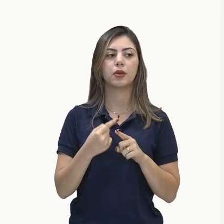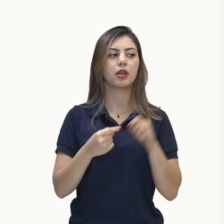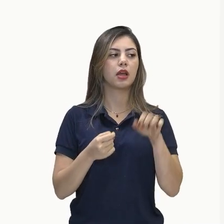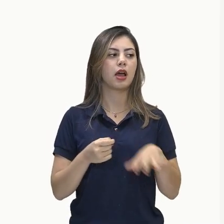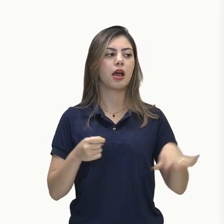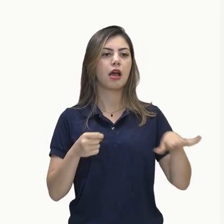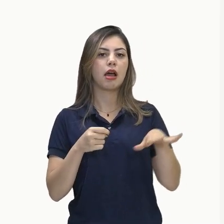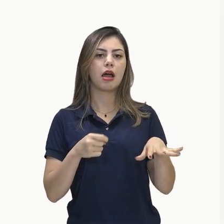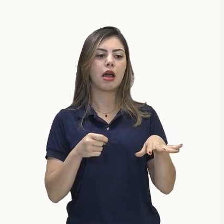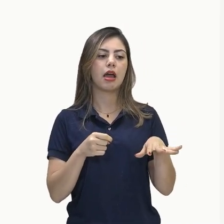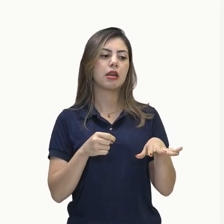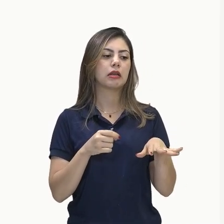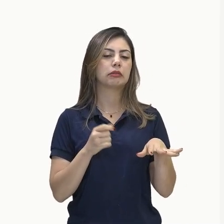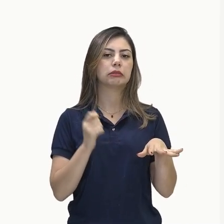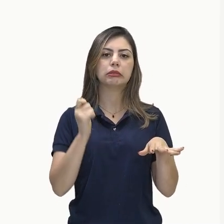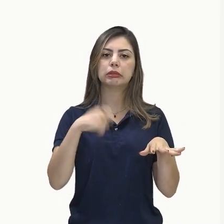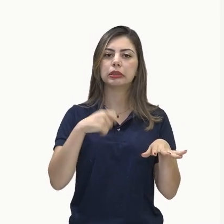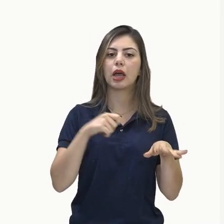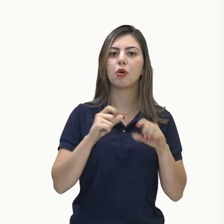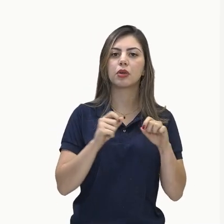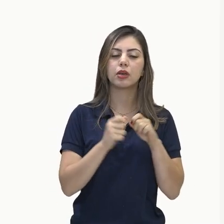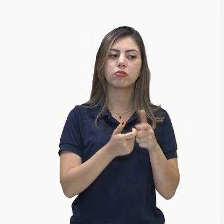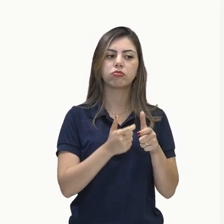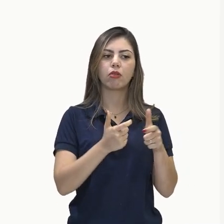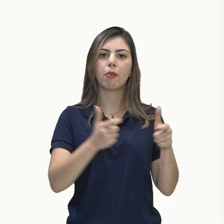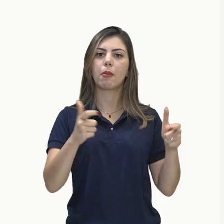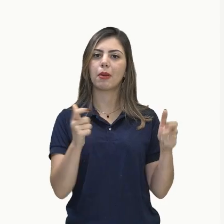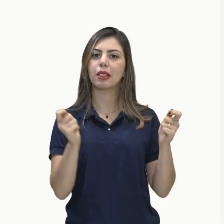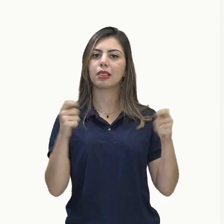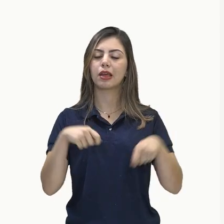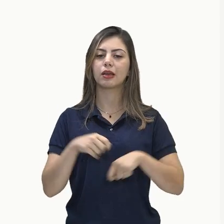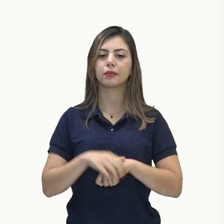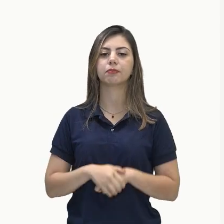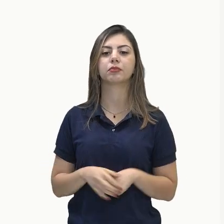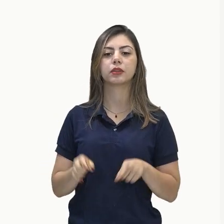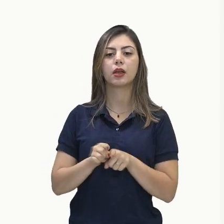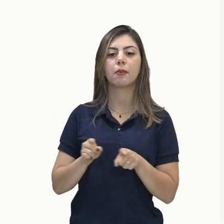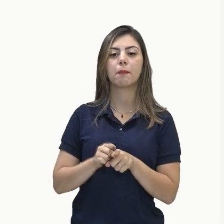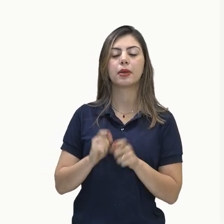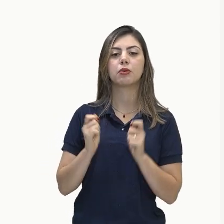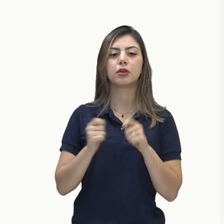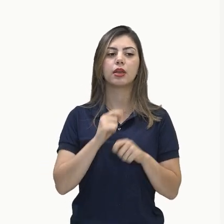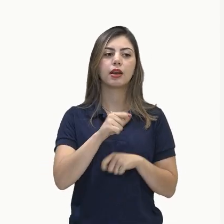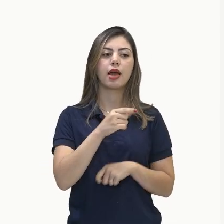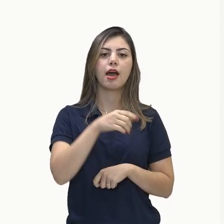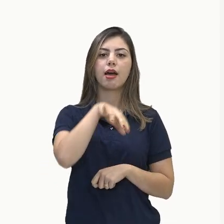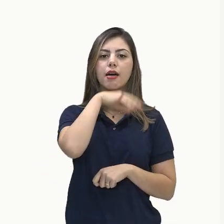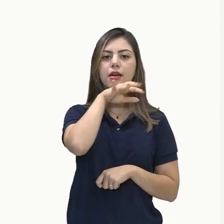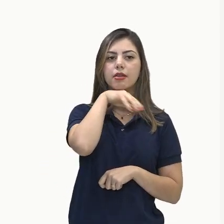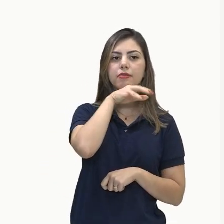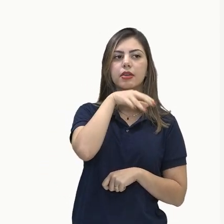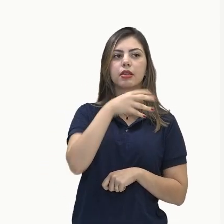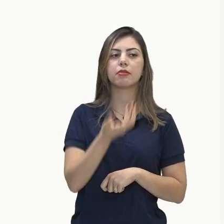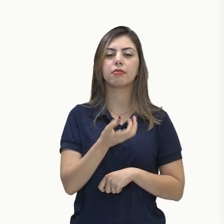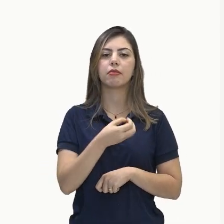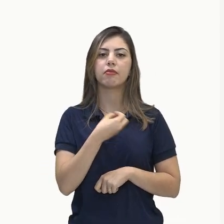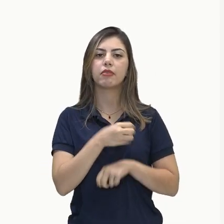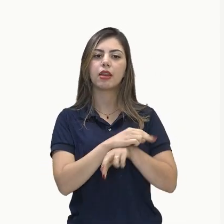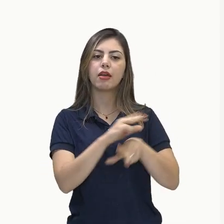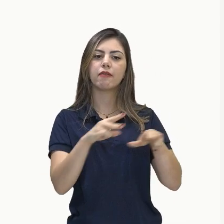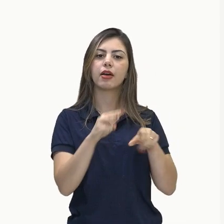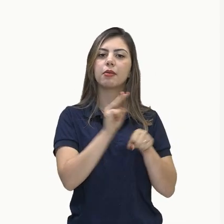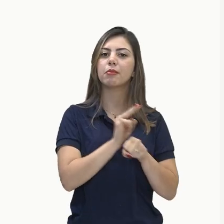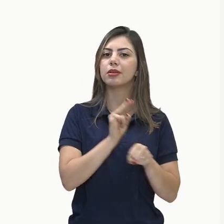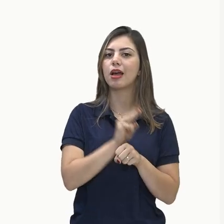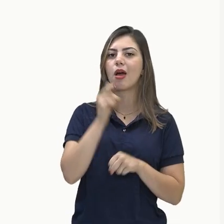eles podem acabar crescendo dentro da cidade. Ainda preservar espécies nativas, como os da imagem que vocês